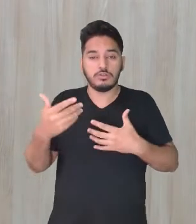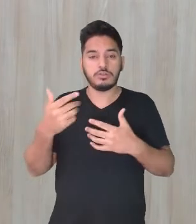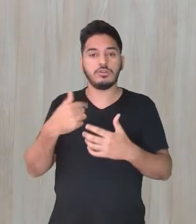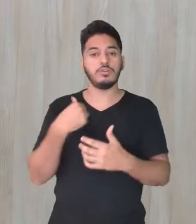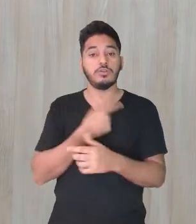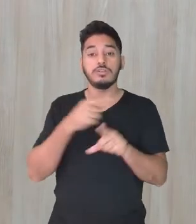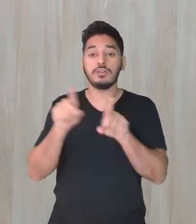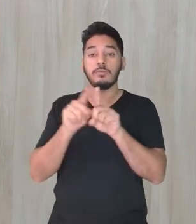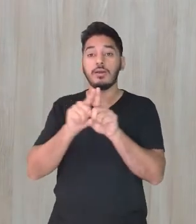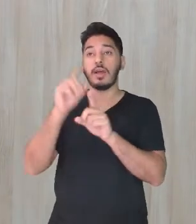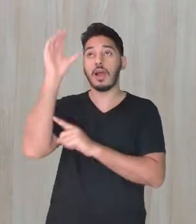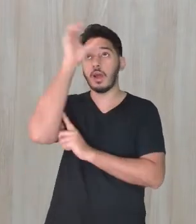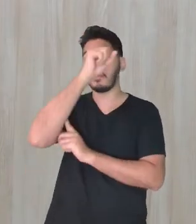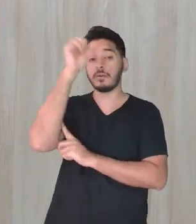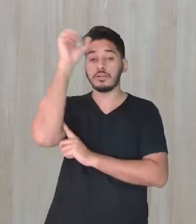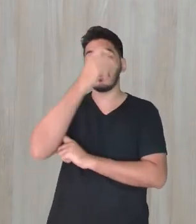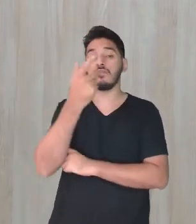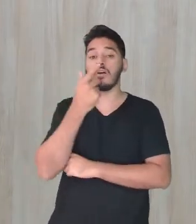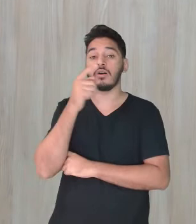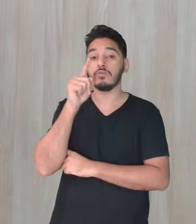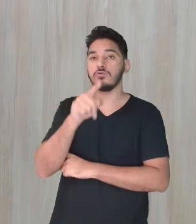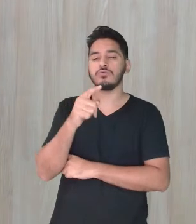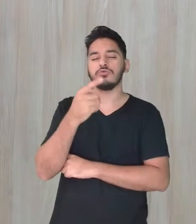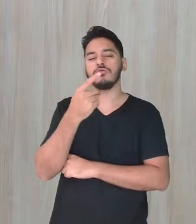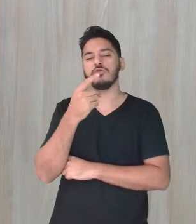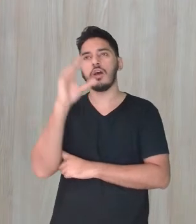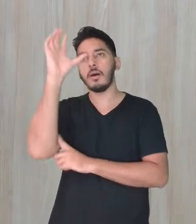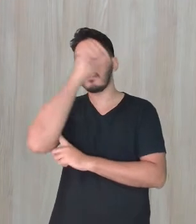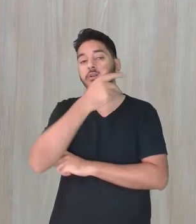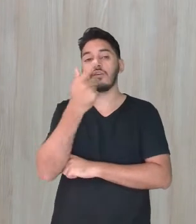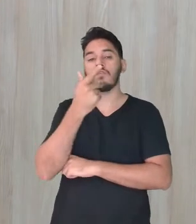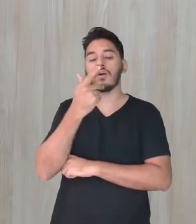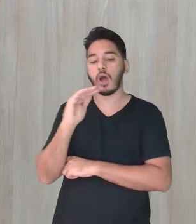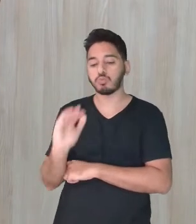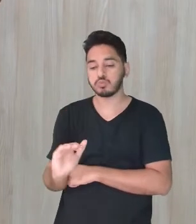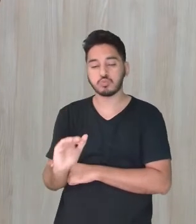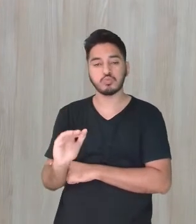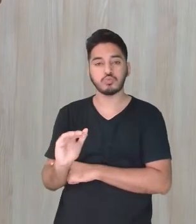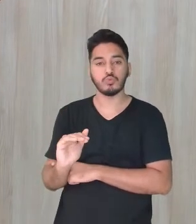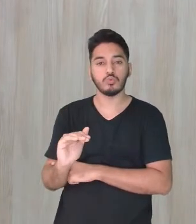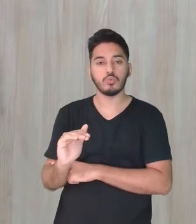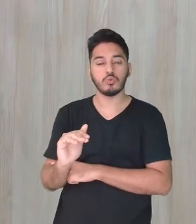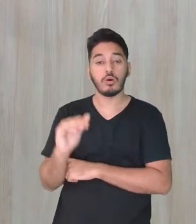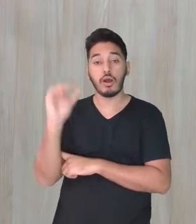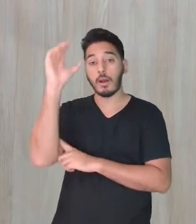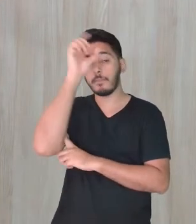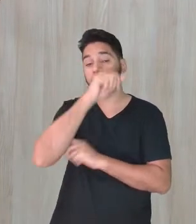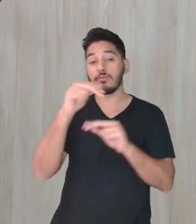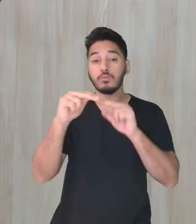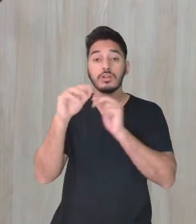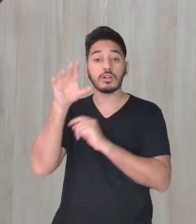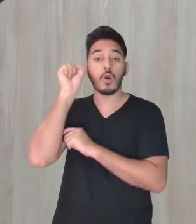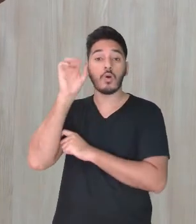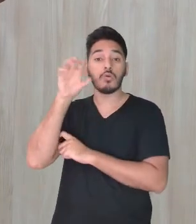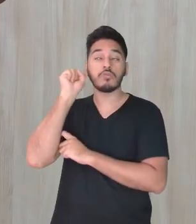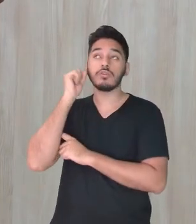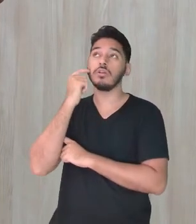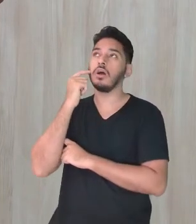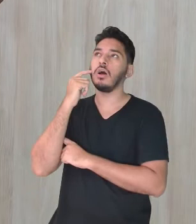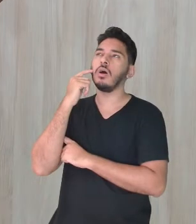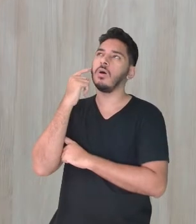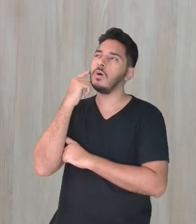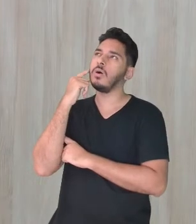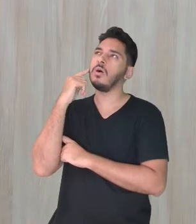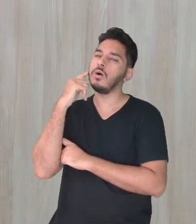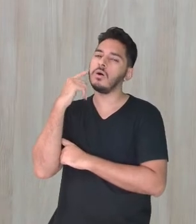aprender a falar. Então, quando você aprende a falar quando você é pequenininho, você aprende a falar escutando pessoas falarem. Então, você recebe aquele